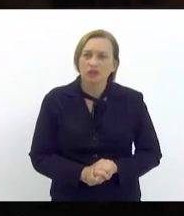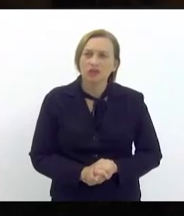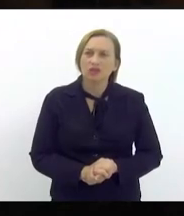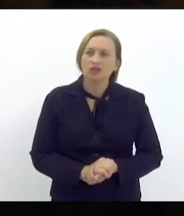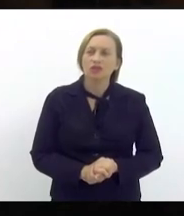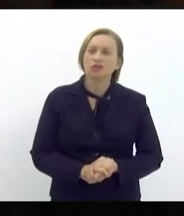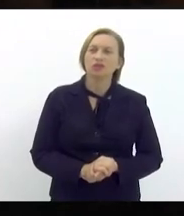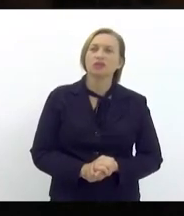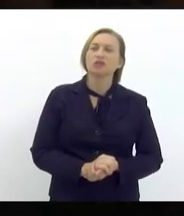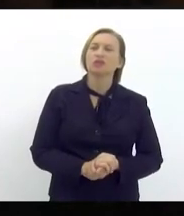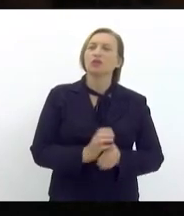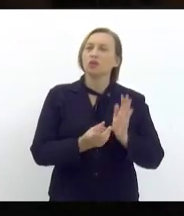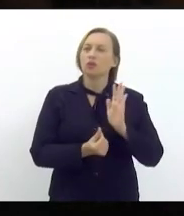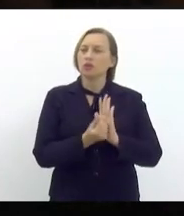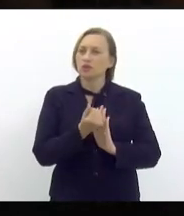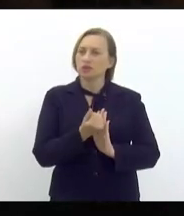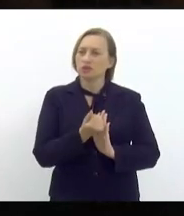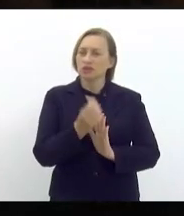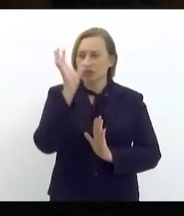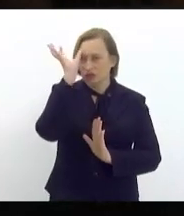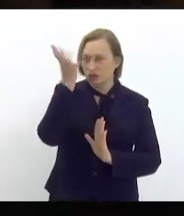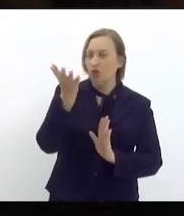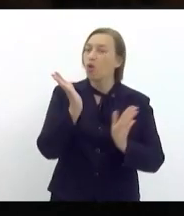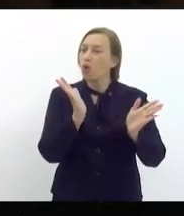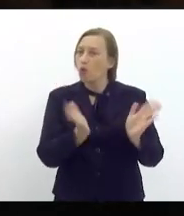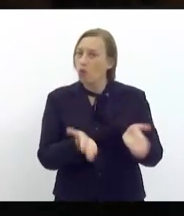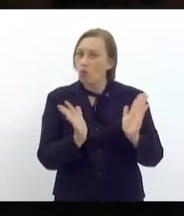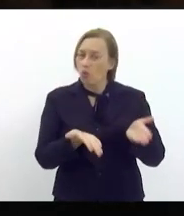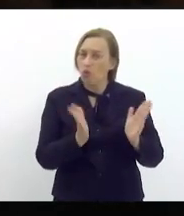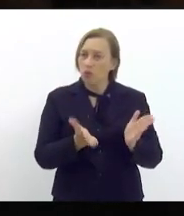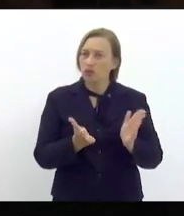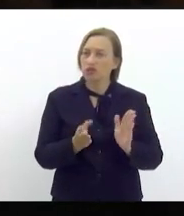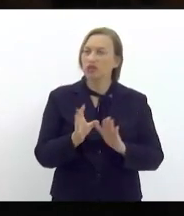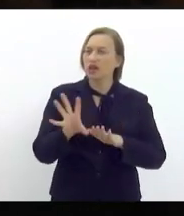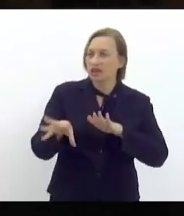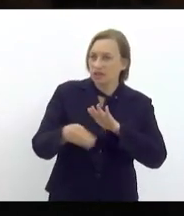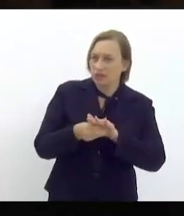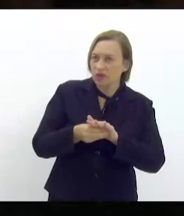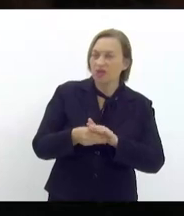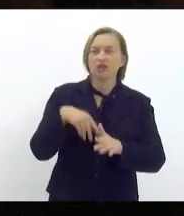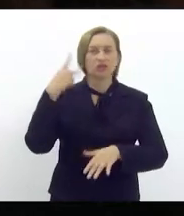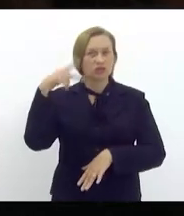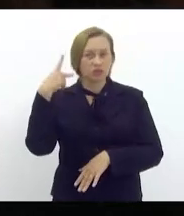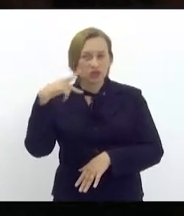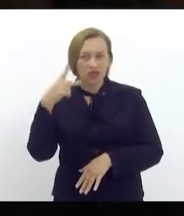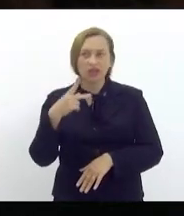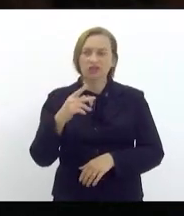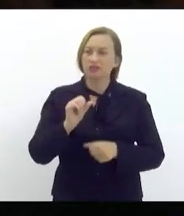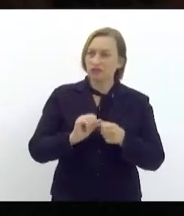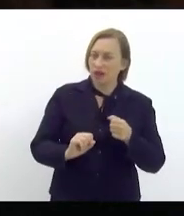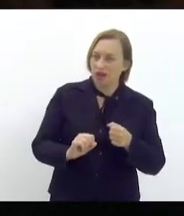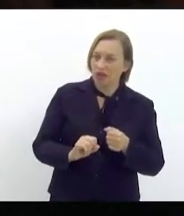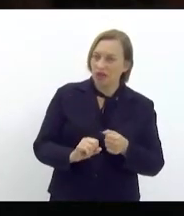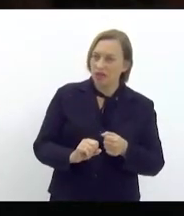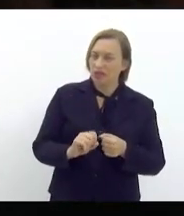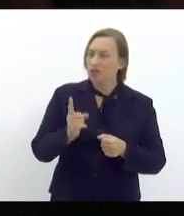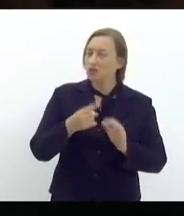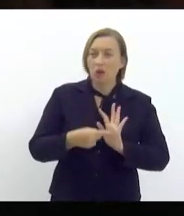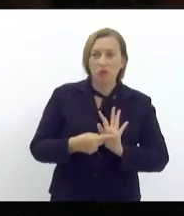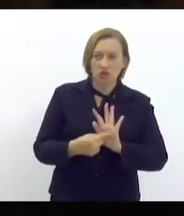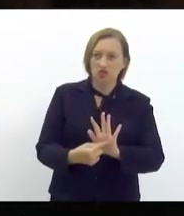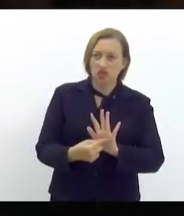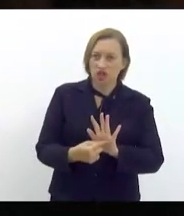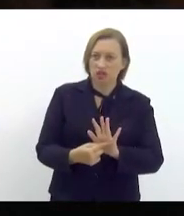orçamentária hoje as emendas que os parlamentares fazem ou as bancadas fazem não aparece